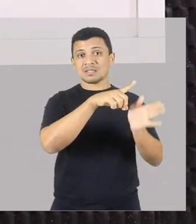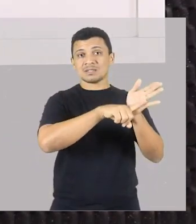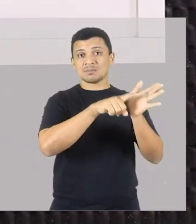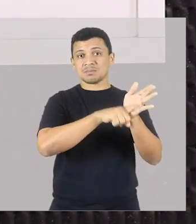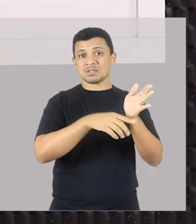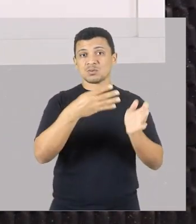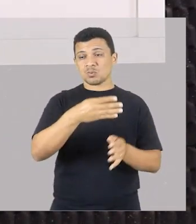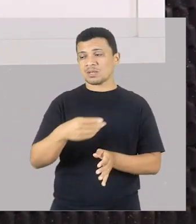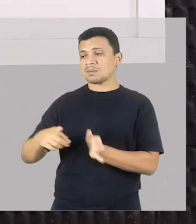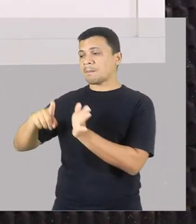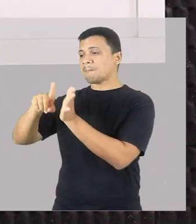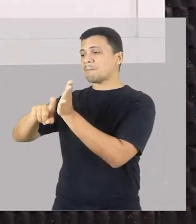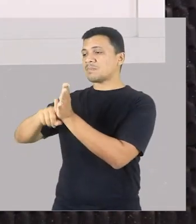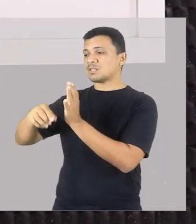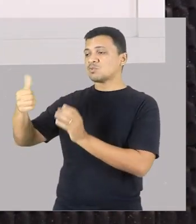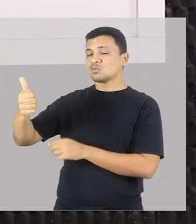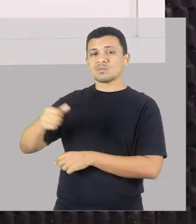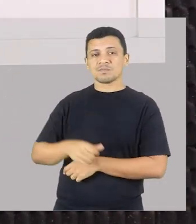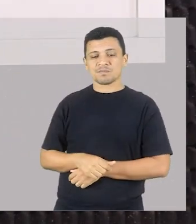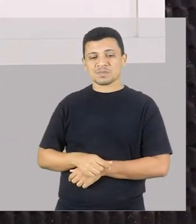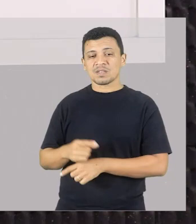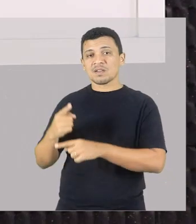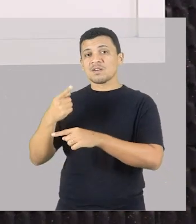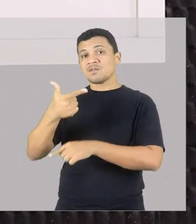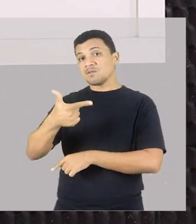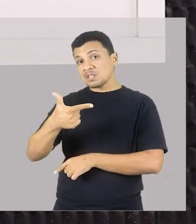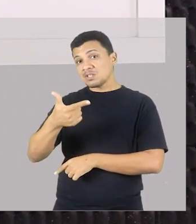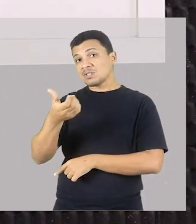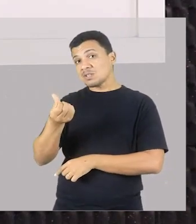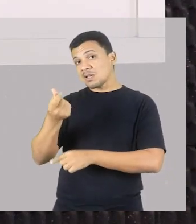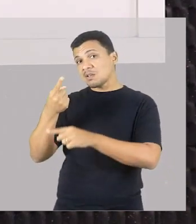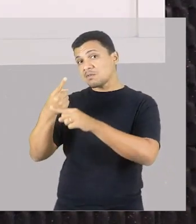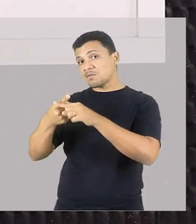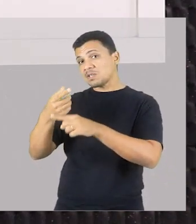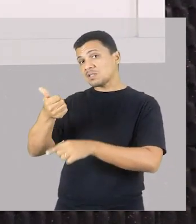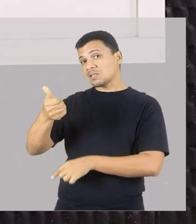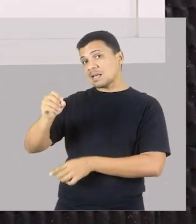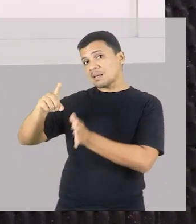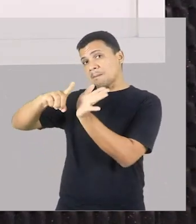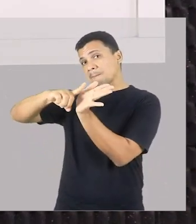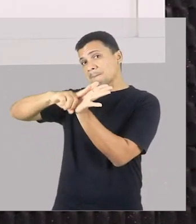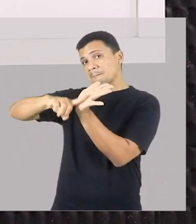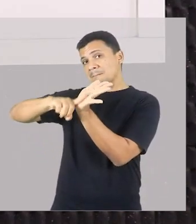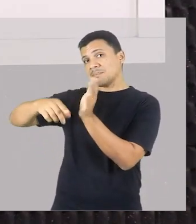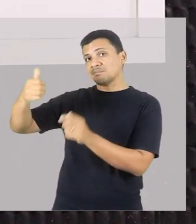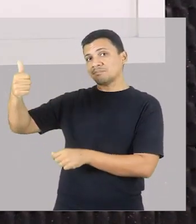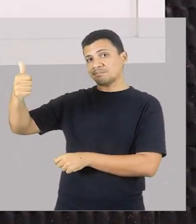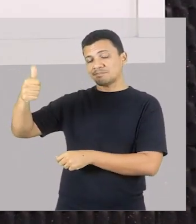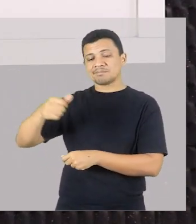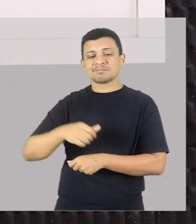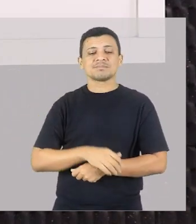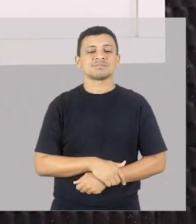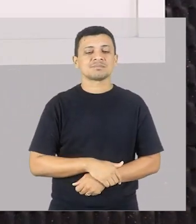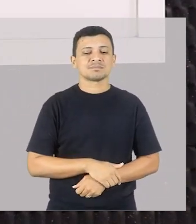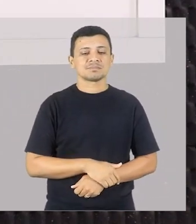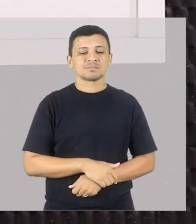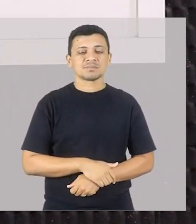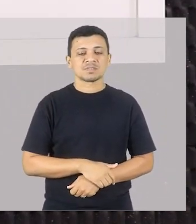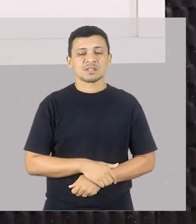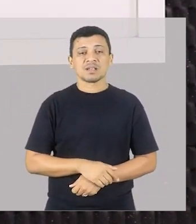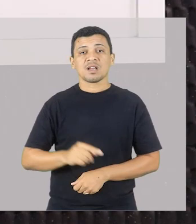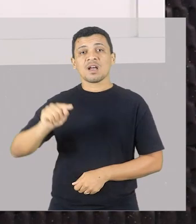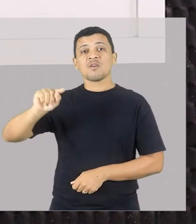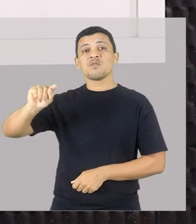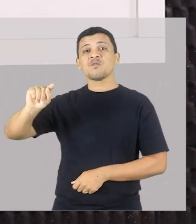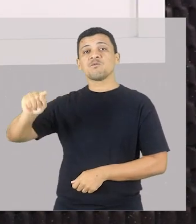1. Fica 26 vezes 10 a menos 1. Ora, turminha, então se é vezes 10 a menos 1, basta eu correr a vírgula